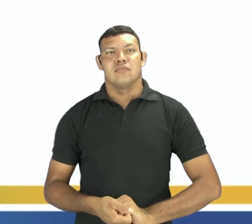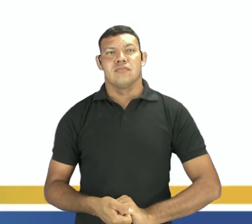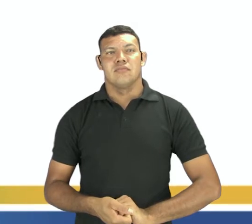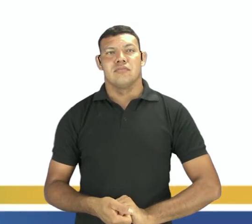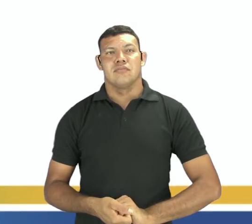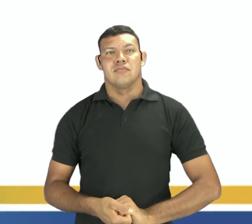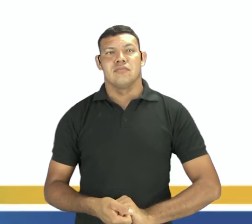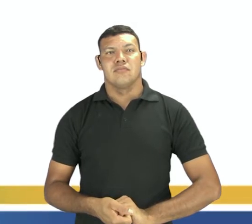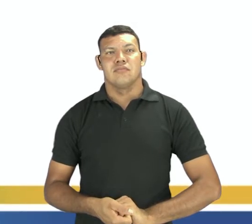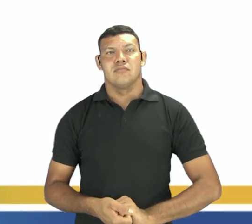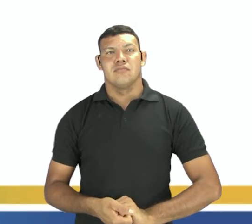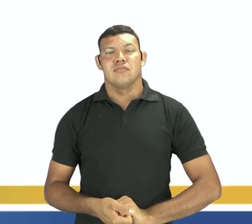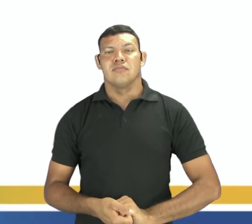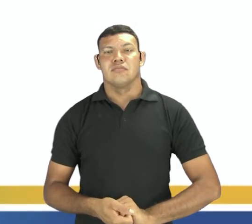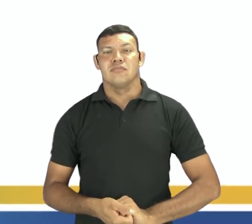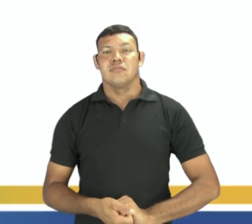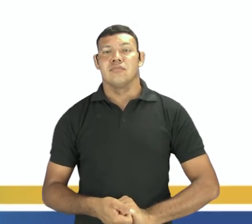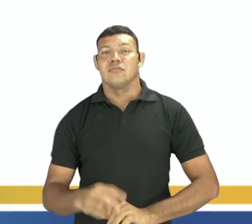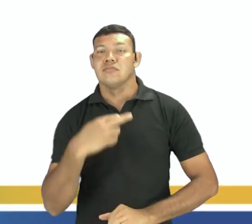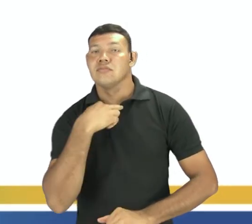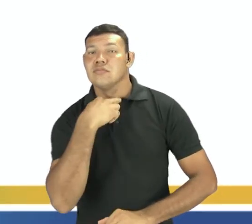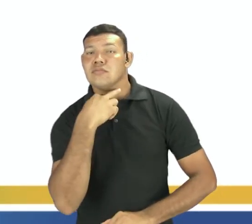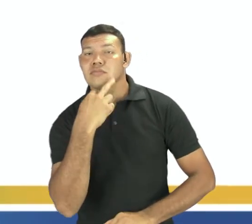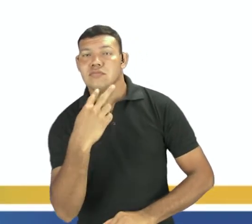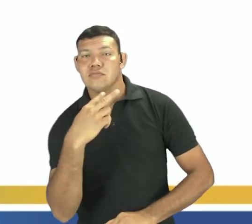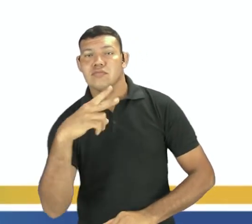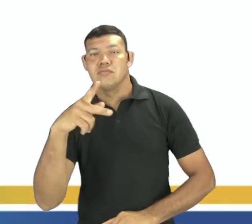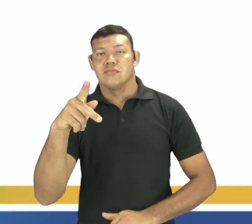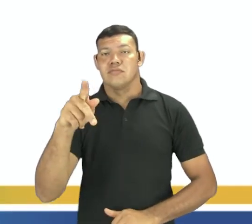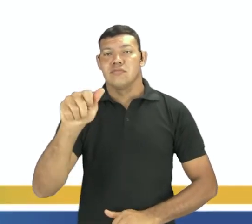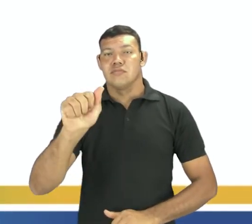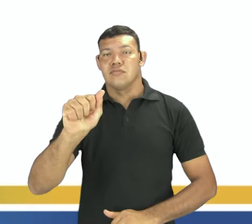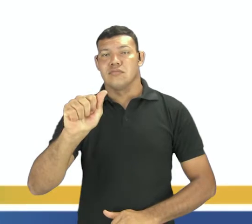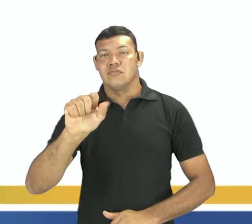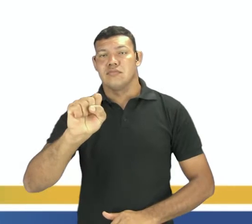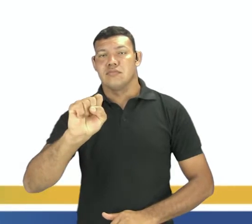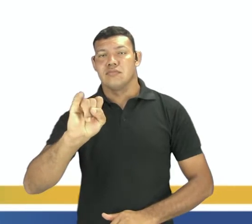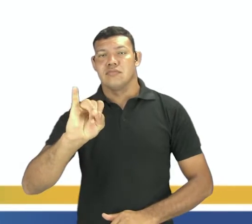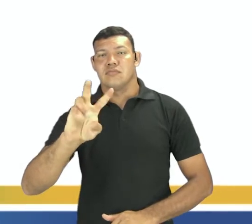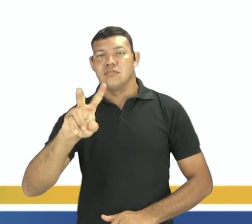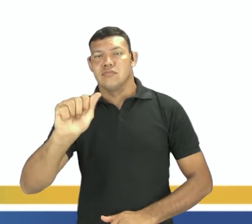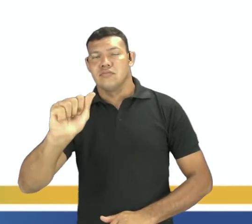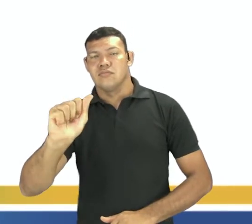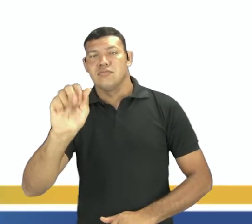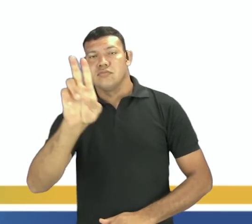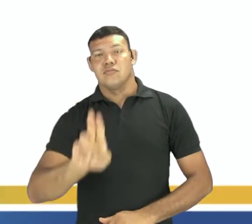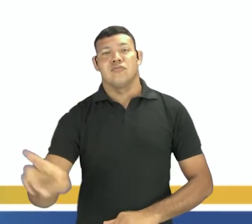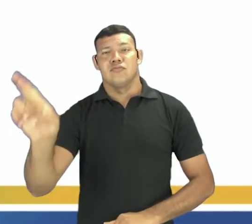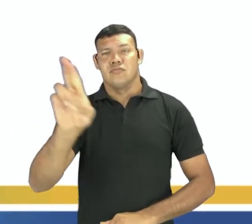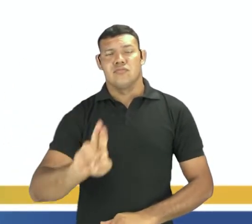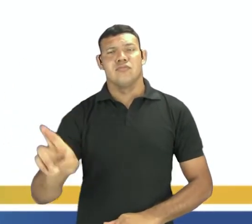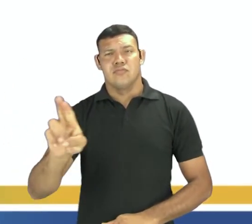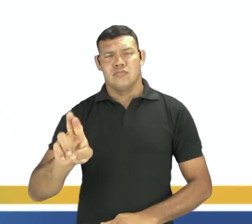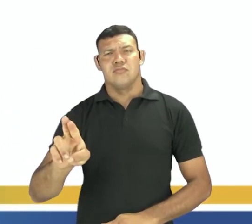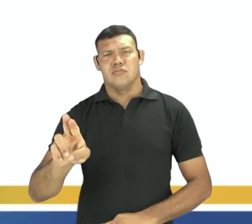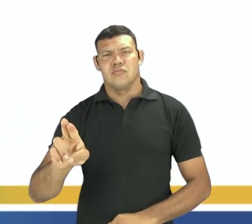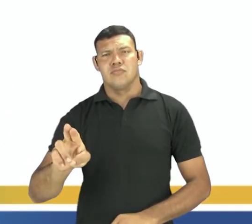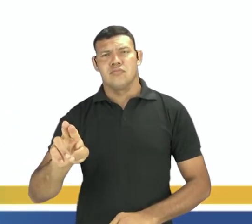and pay attention. Passive voice. A voz passiva é usada quando queremos enfatizar a